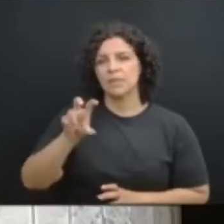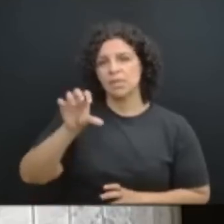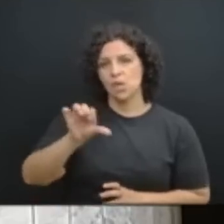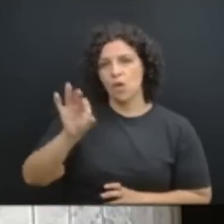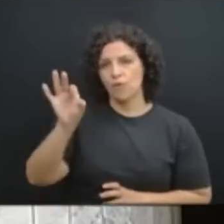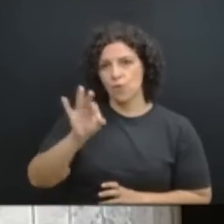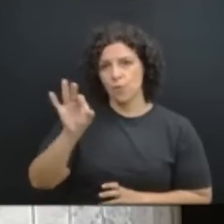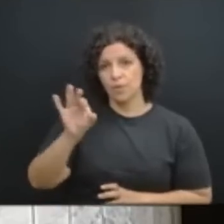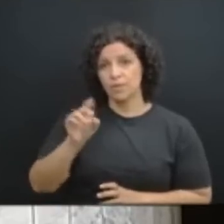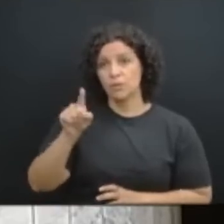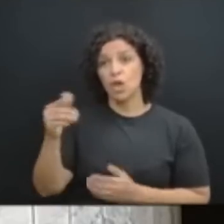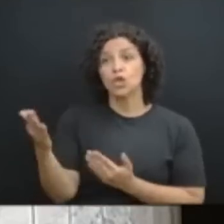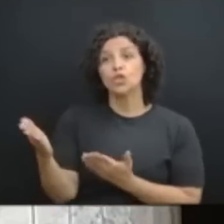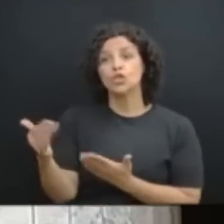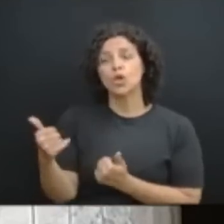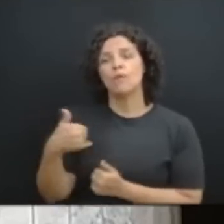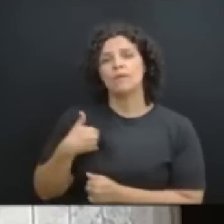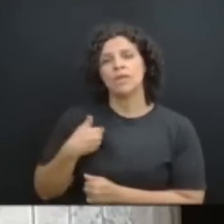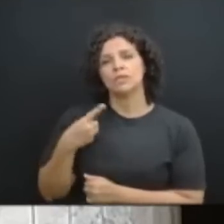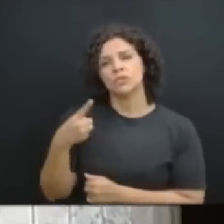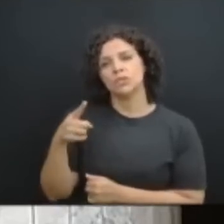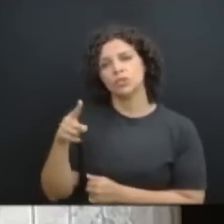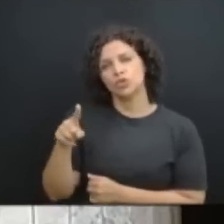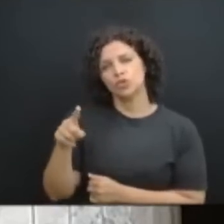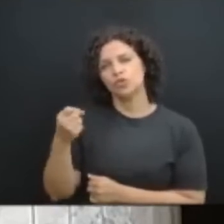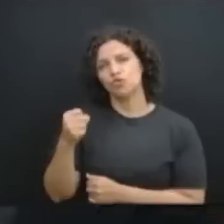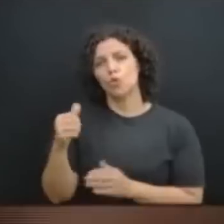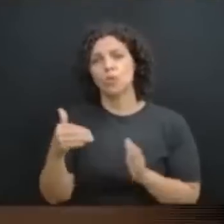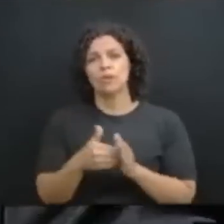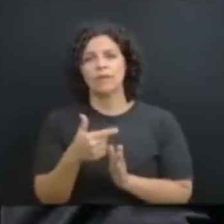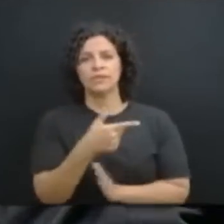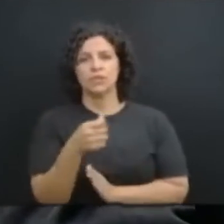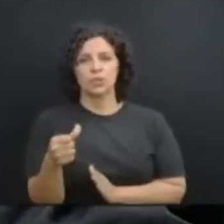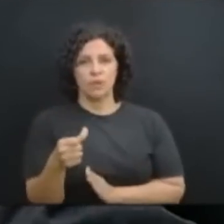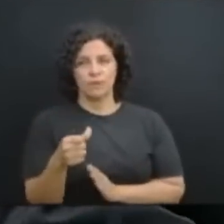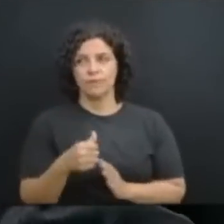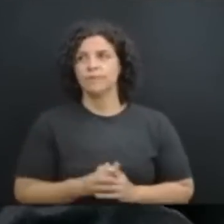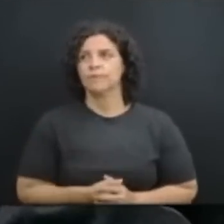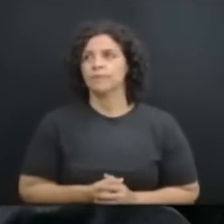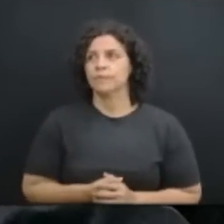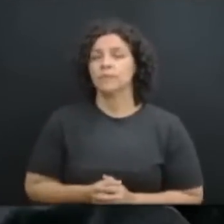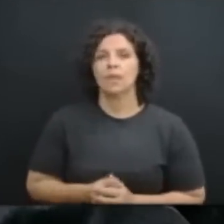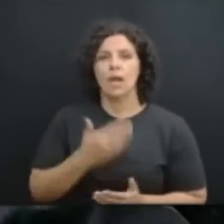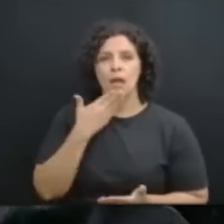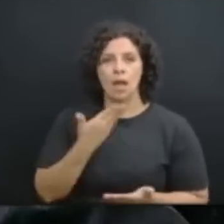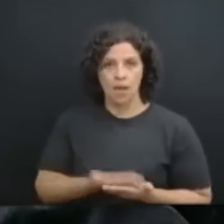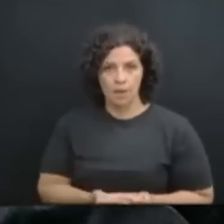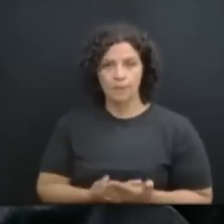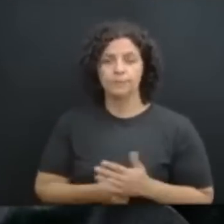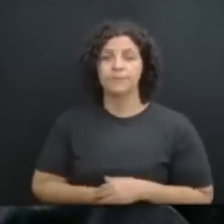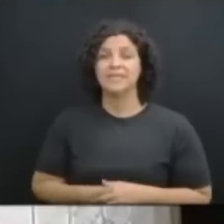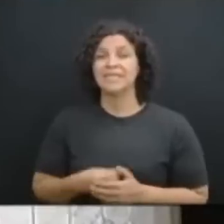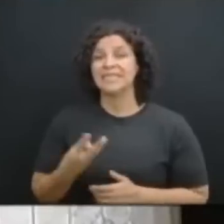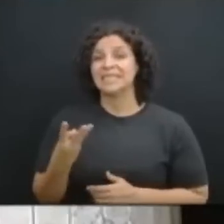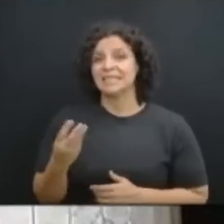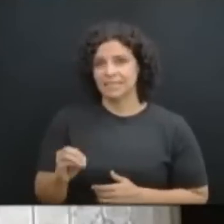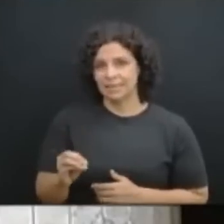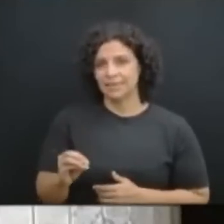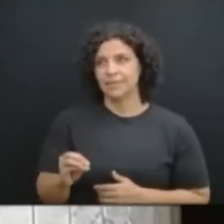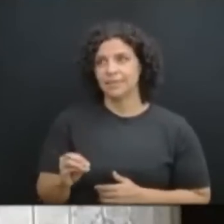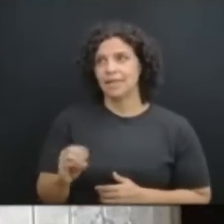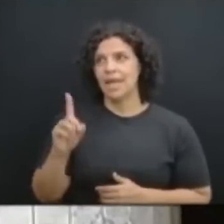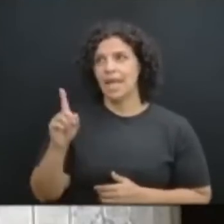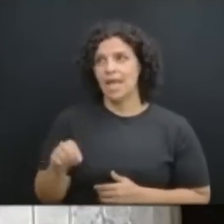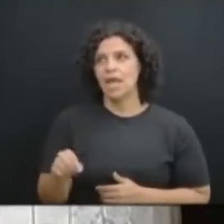59% eram jovens de 18 a 29 anos. E pasmem, 30%